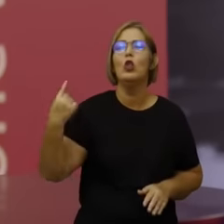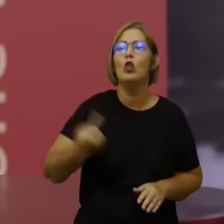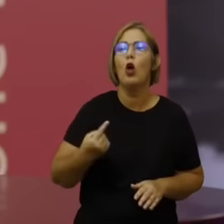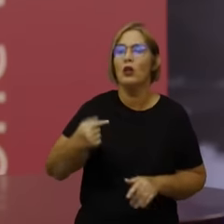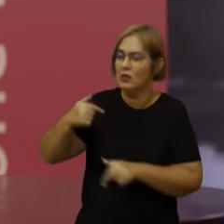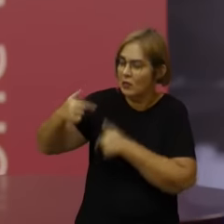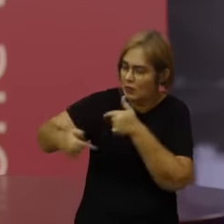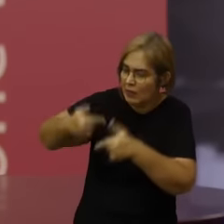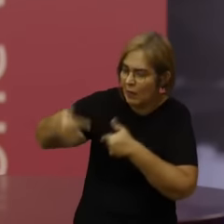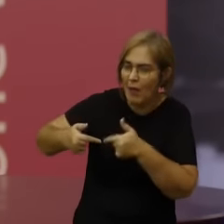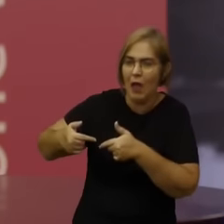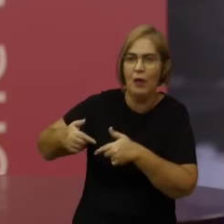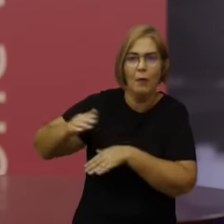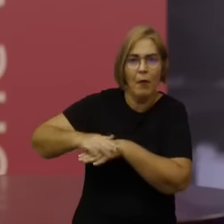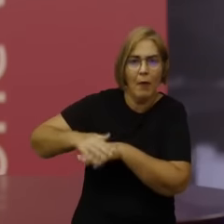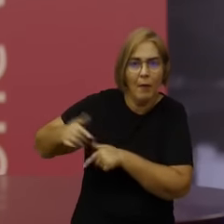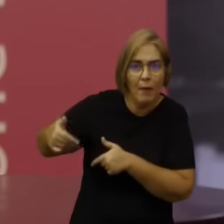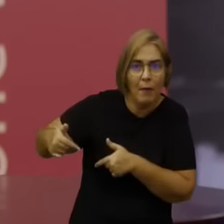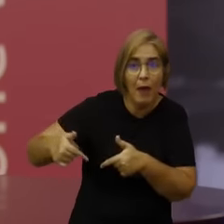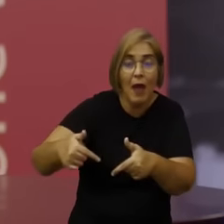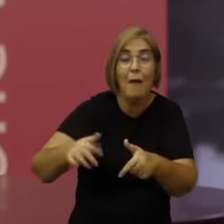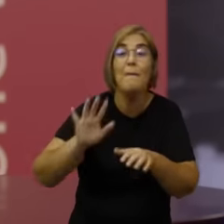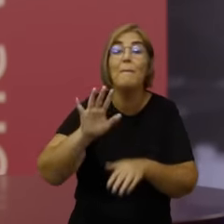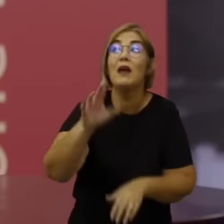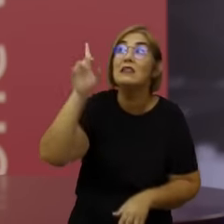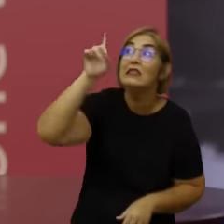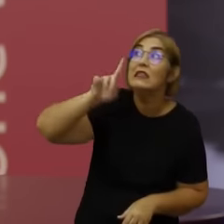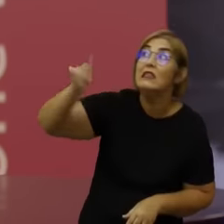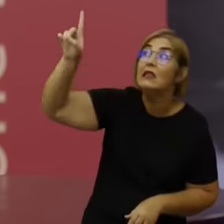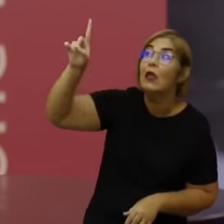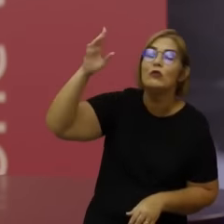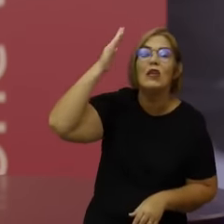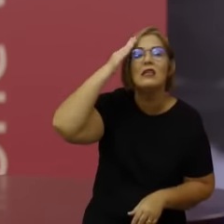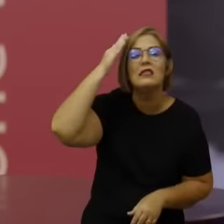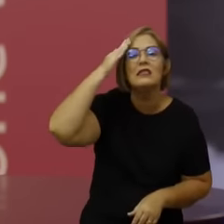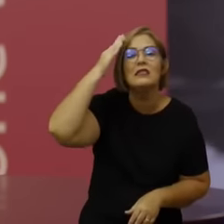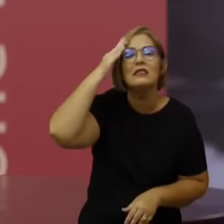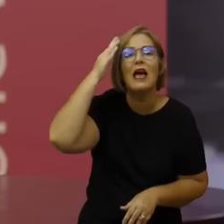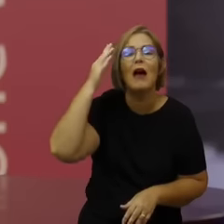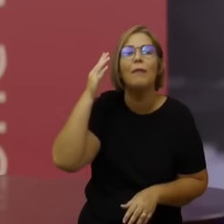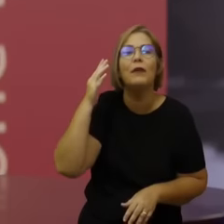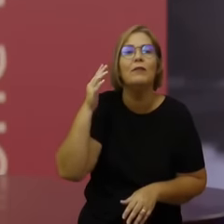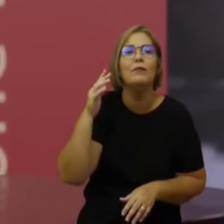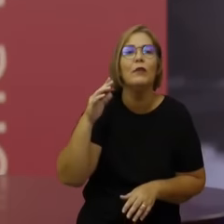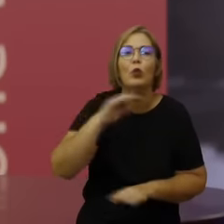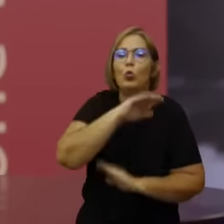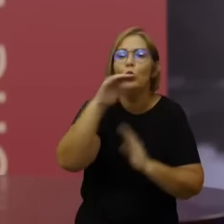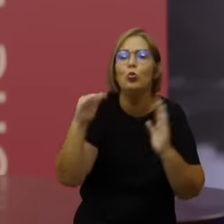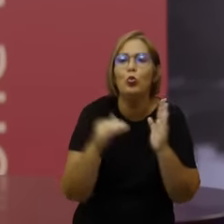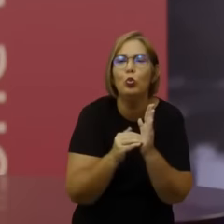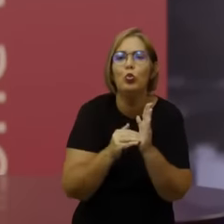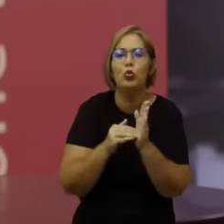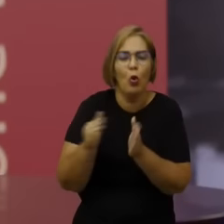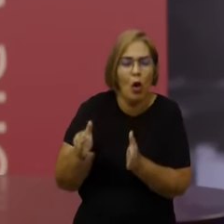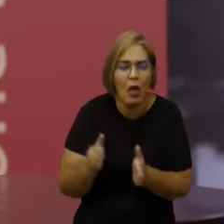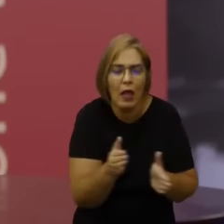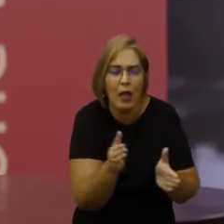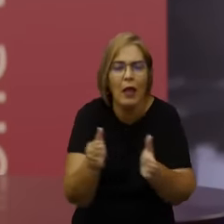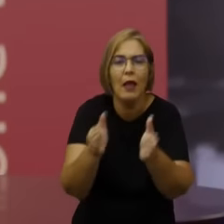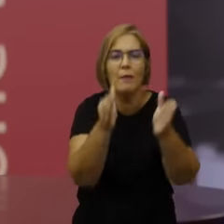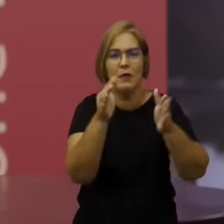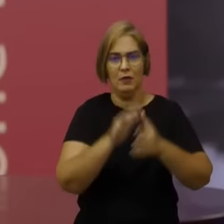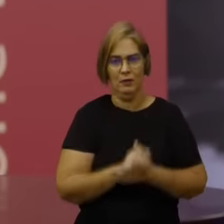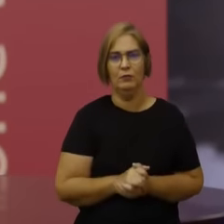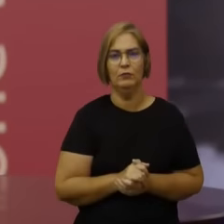escapar deste prazo determinado que nós temos, que é a morte, certo? Mesmo no transumanismo, quando o ser humano